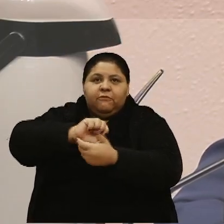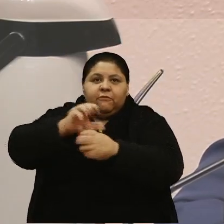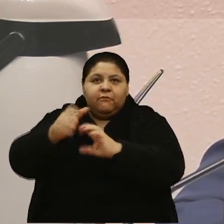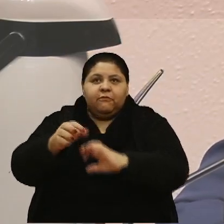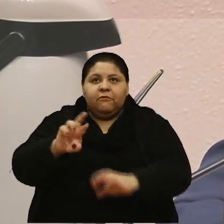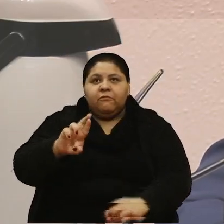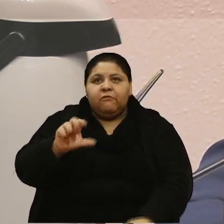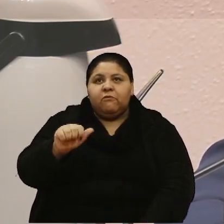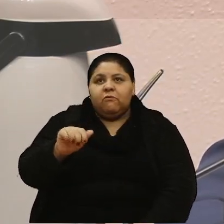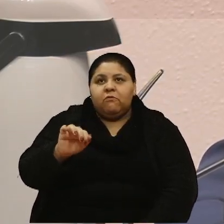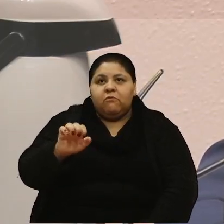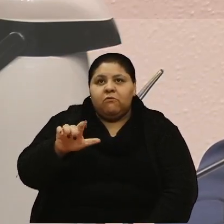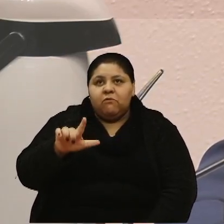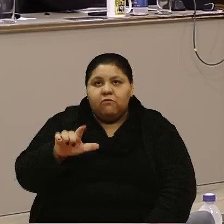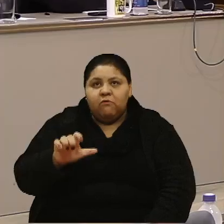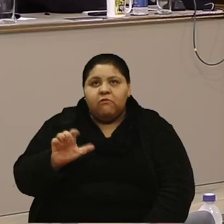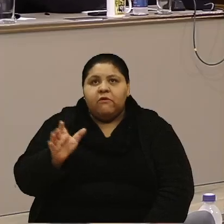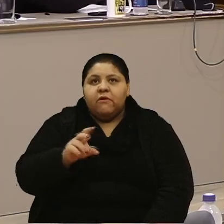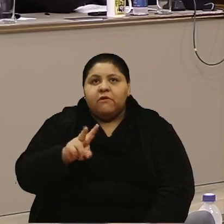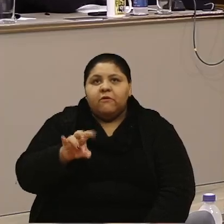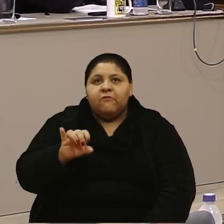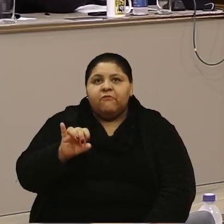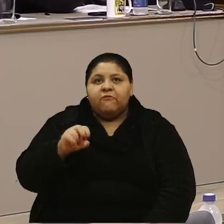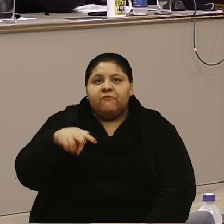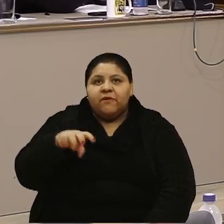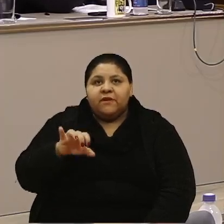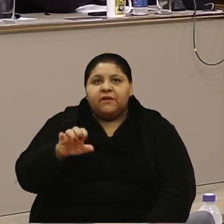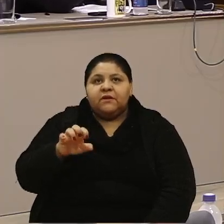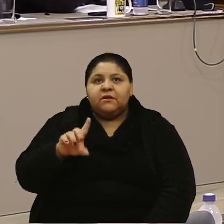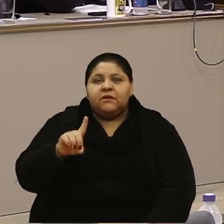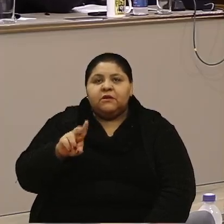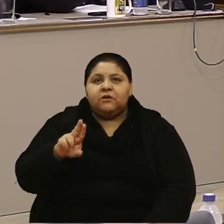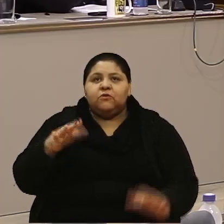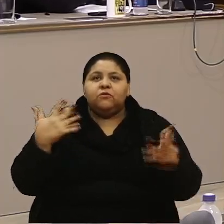Rafaela, Vinícius e Eduarda.